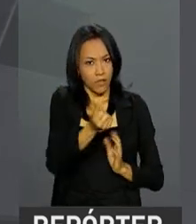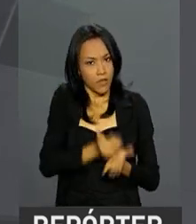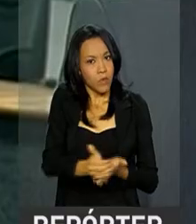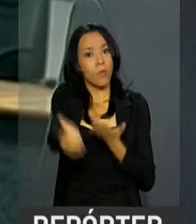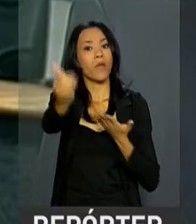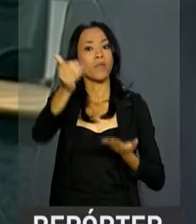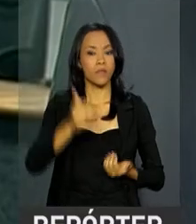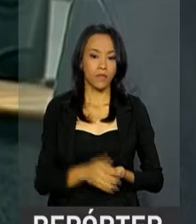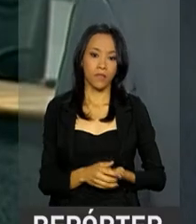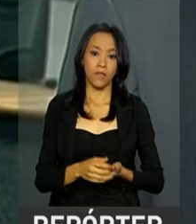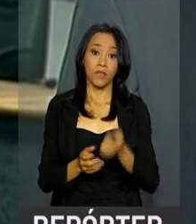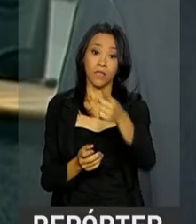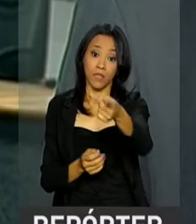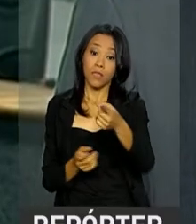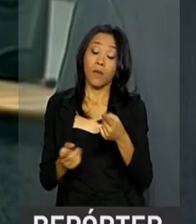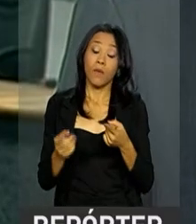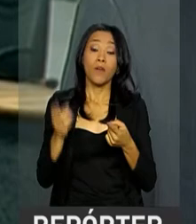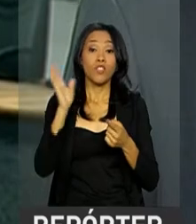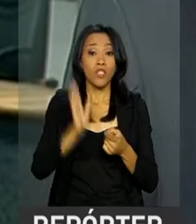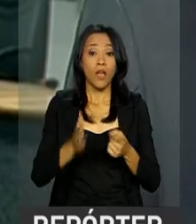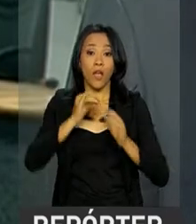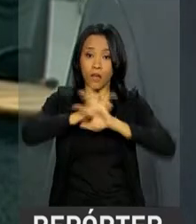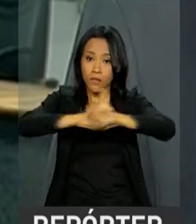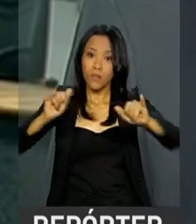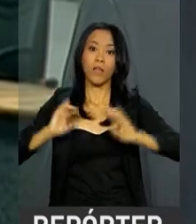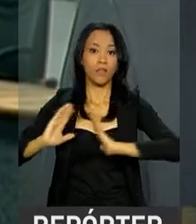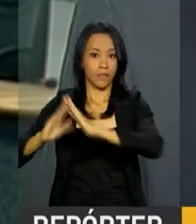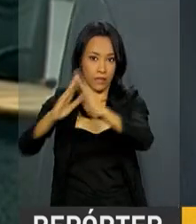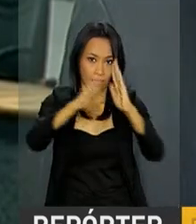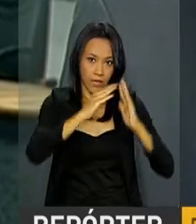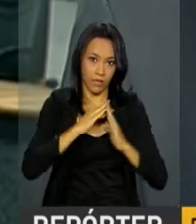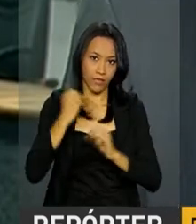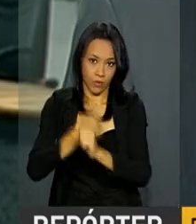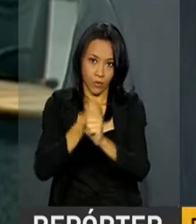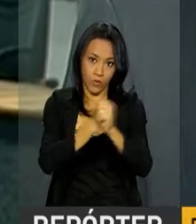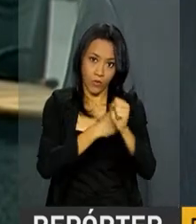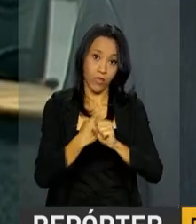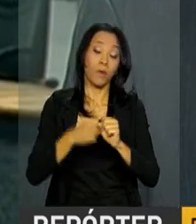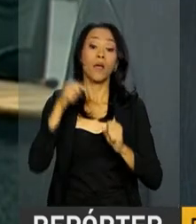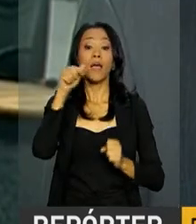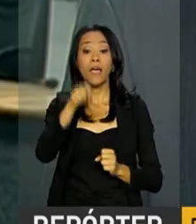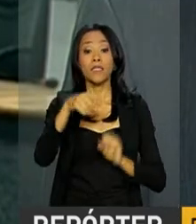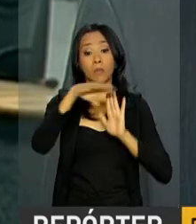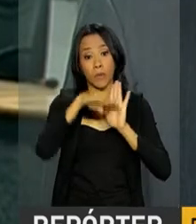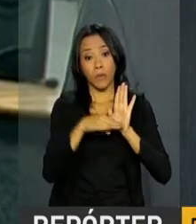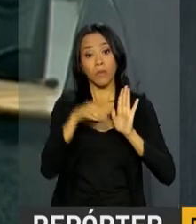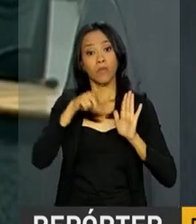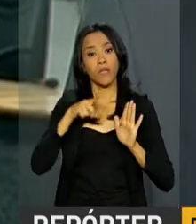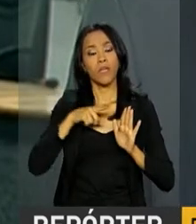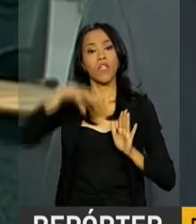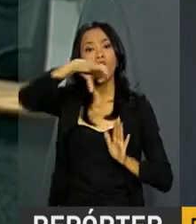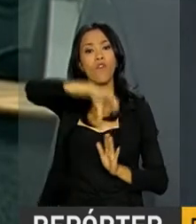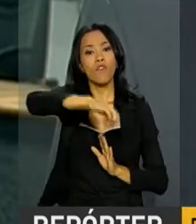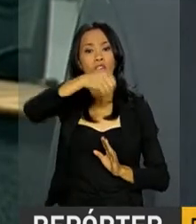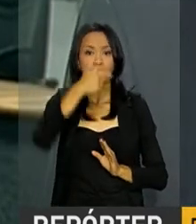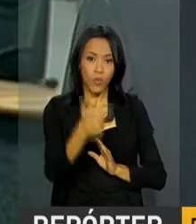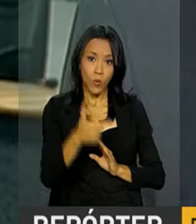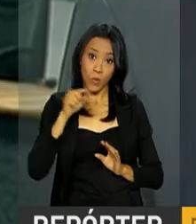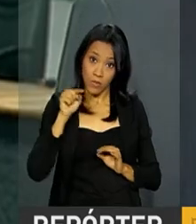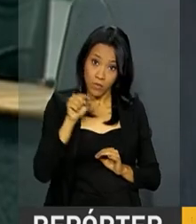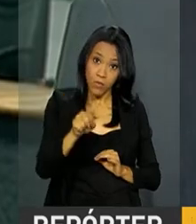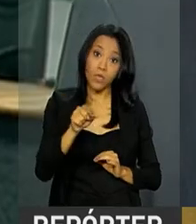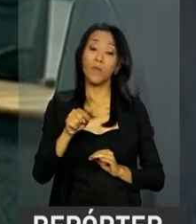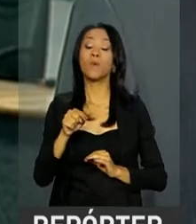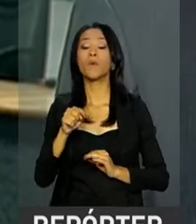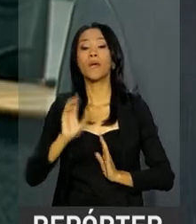com as moradias já anunciadas pelo ministério das cidades a faixa 1 do minha casa minha vida conta com 92 mil e 300